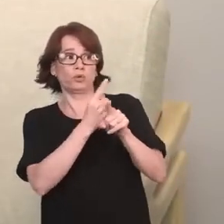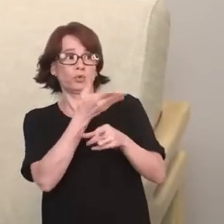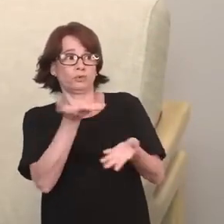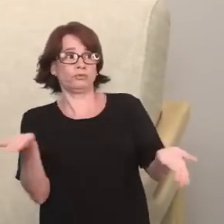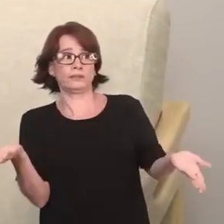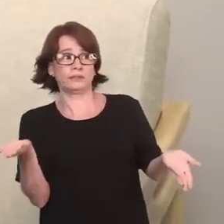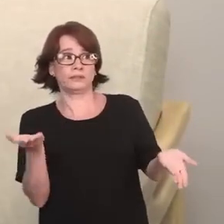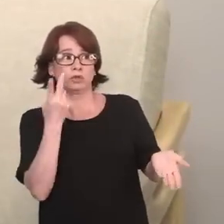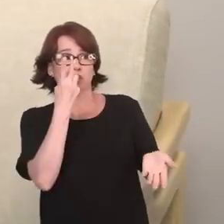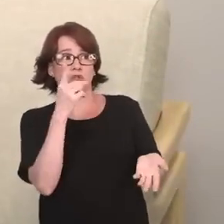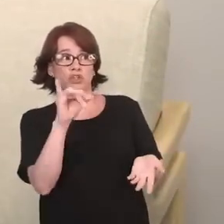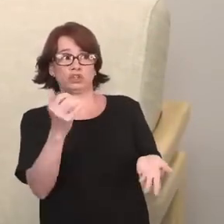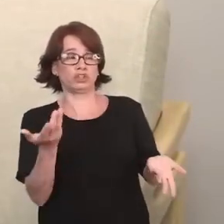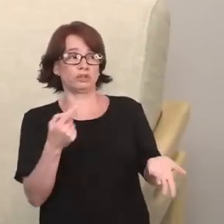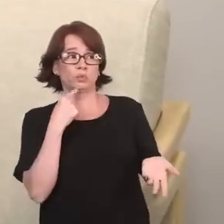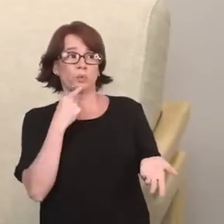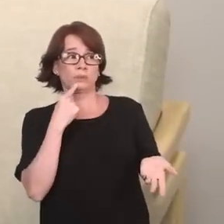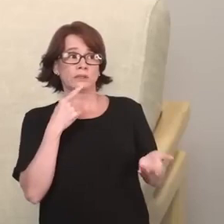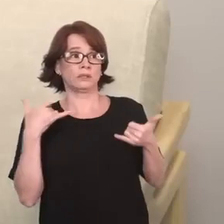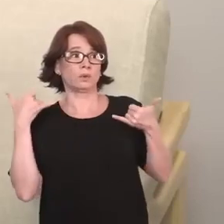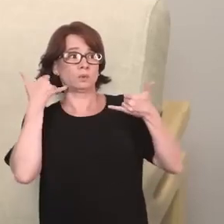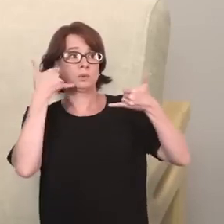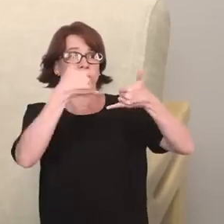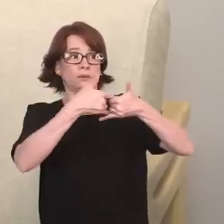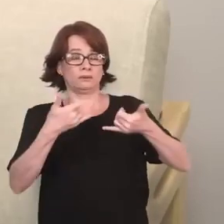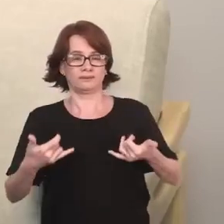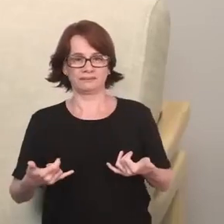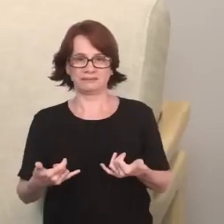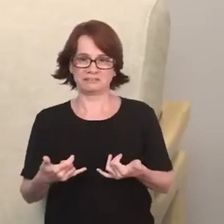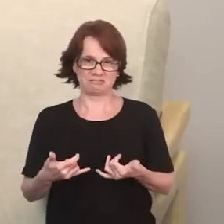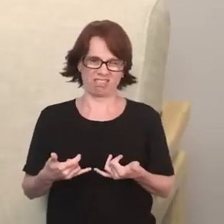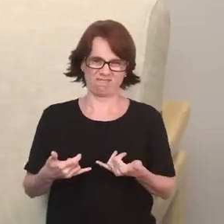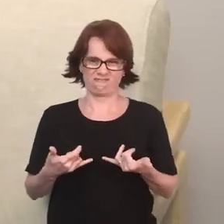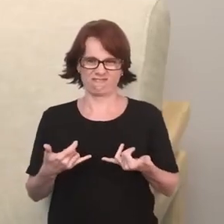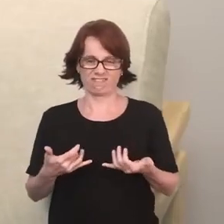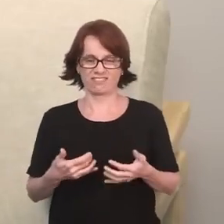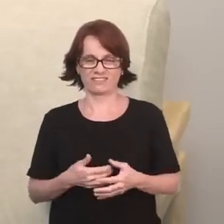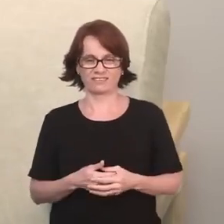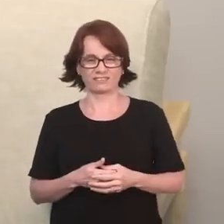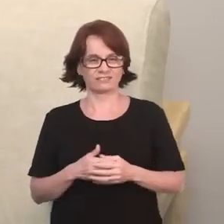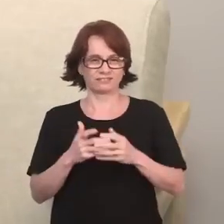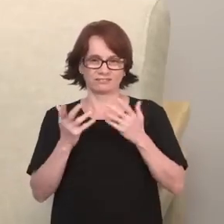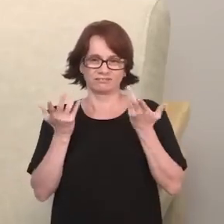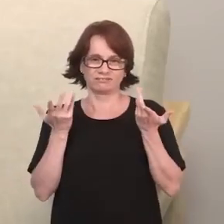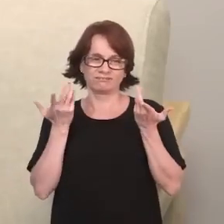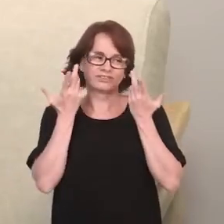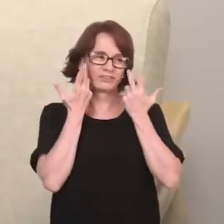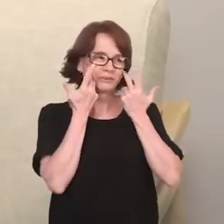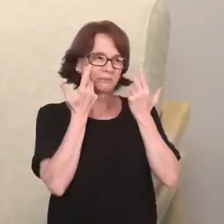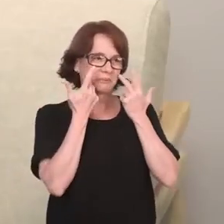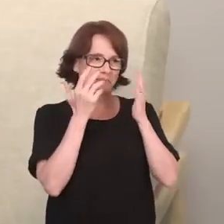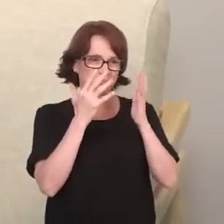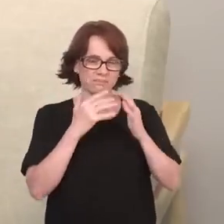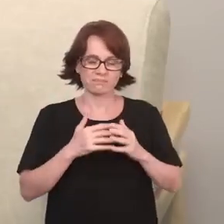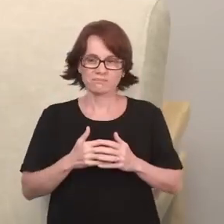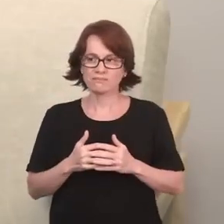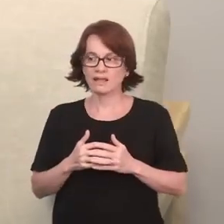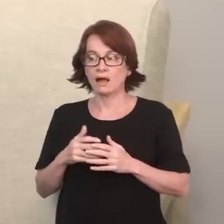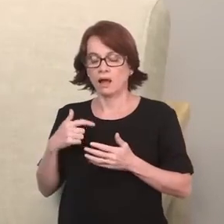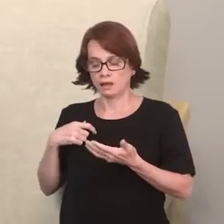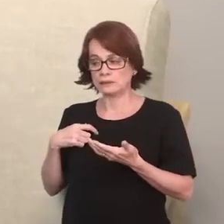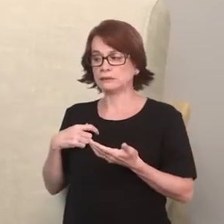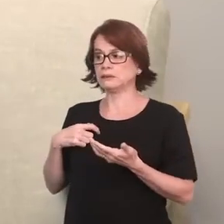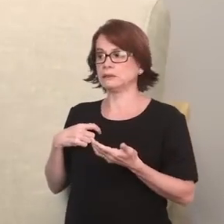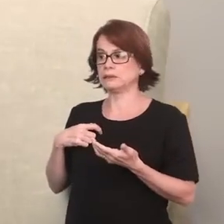dias. Já aconteceu isso também. Né? Normal. Mas assim, aí você percebe que de repente você